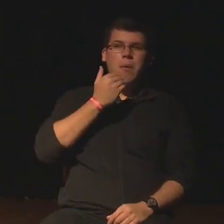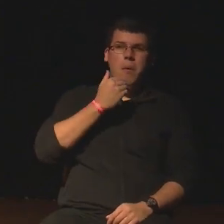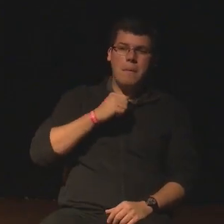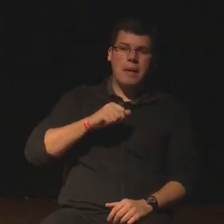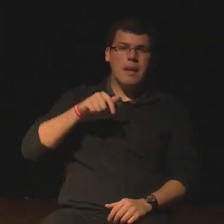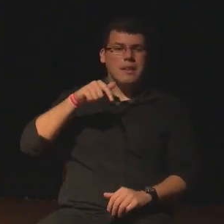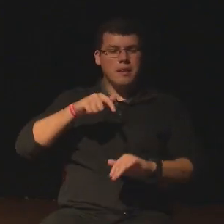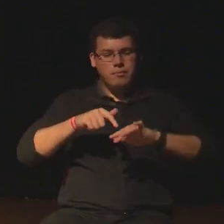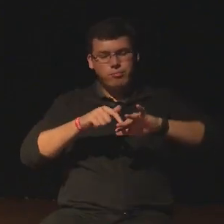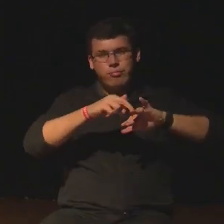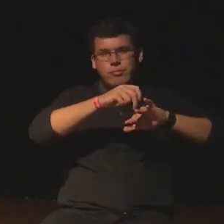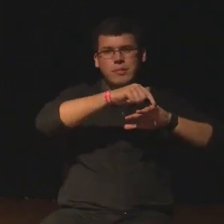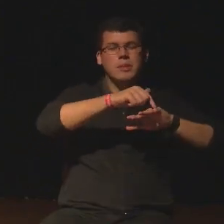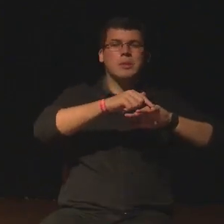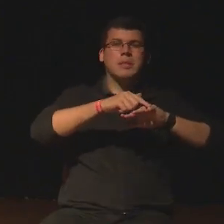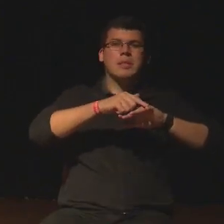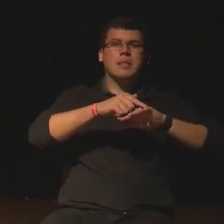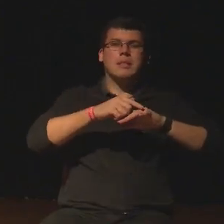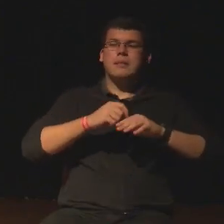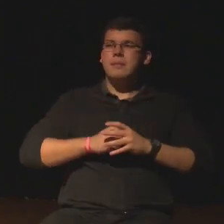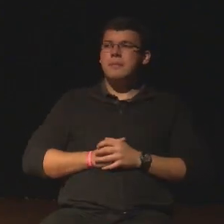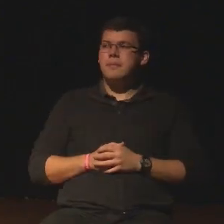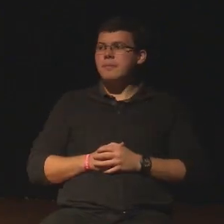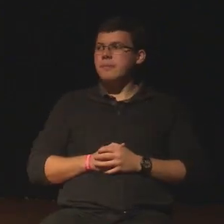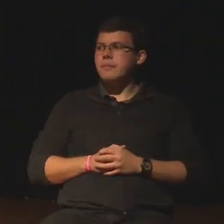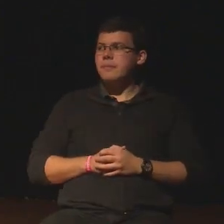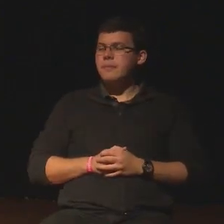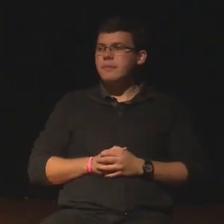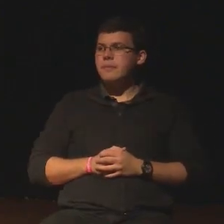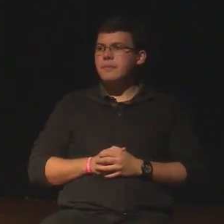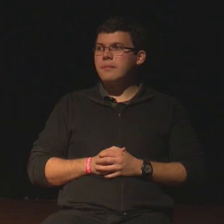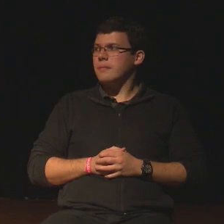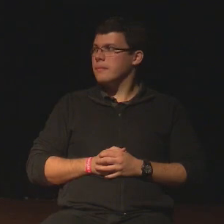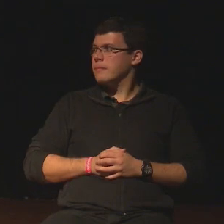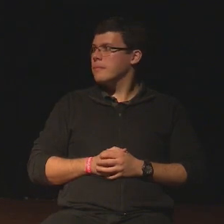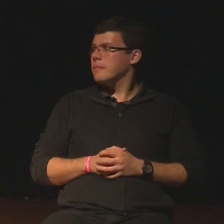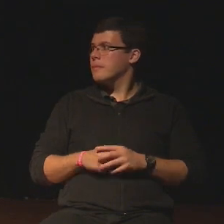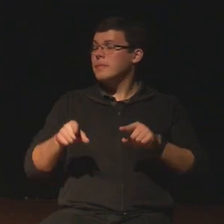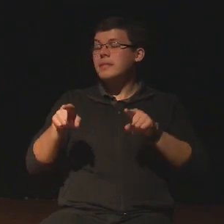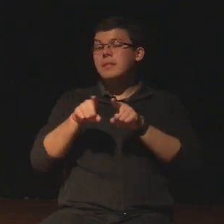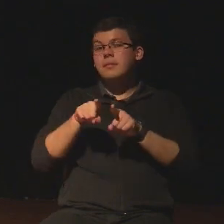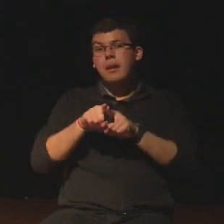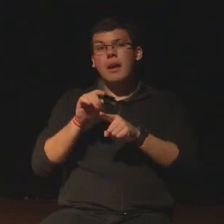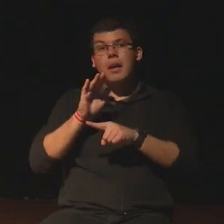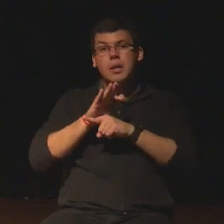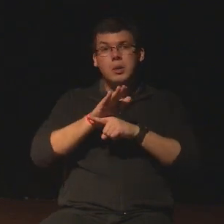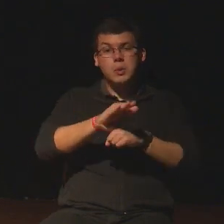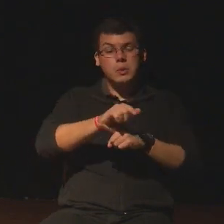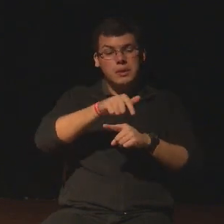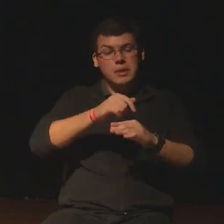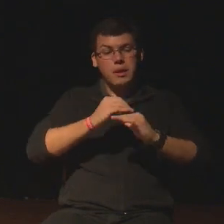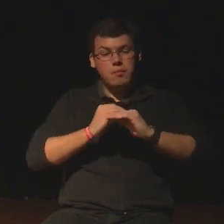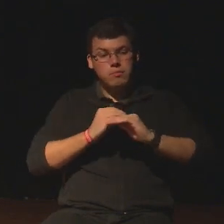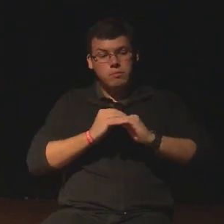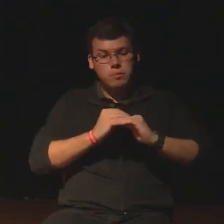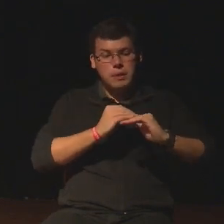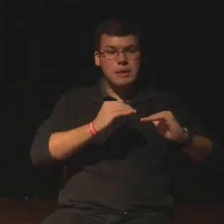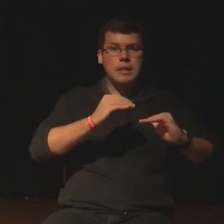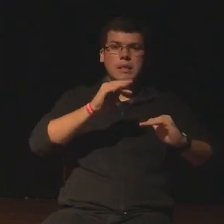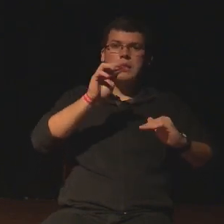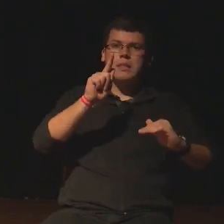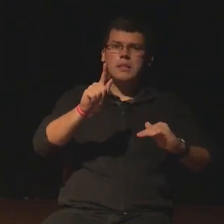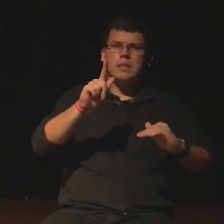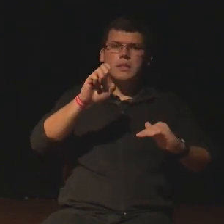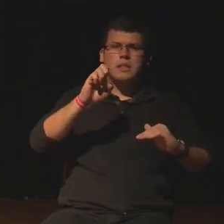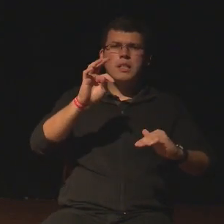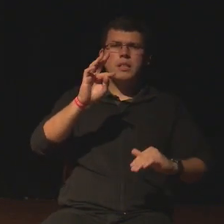ele vai ativando, né? Ele vai ativando ali a passagem para a Fundação Getúlio Vargas. A gente já tem a ligação ali da Leôncio, né?